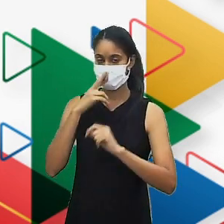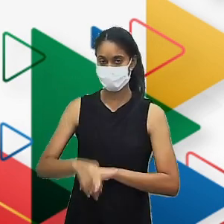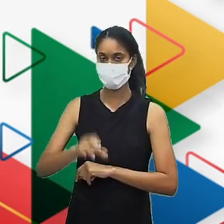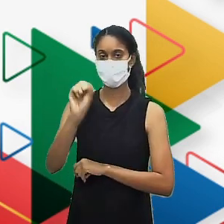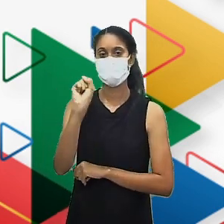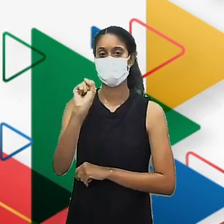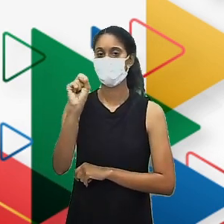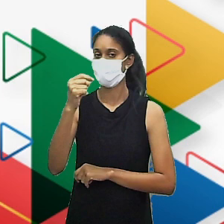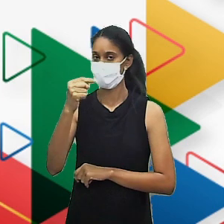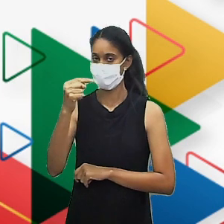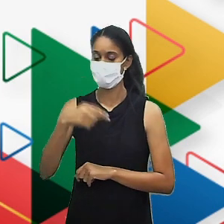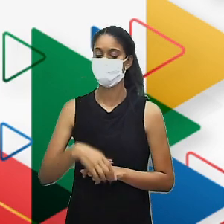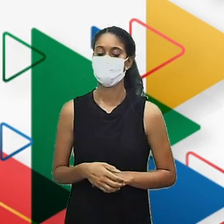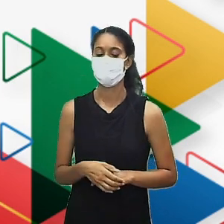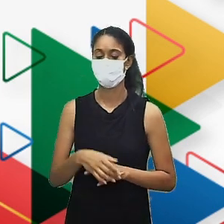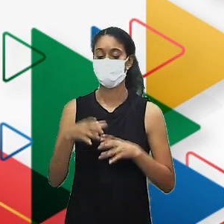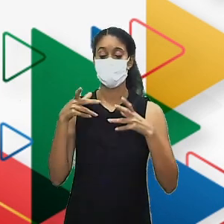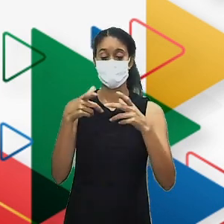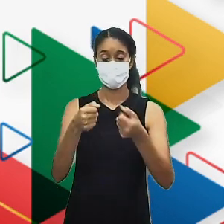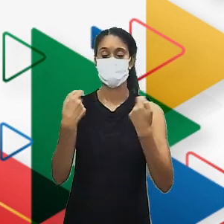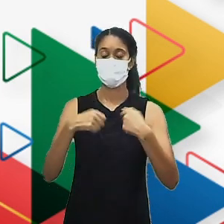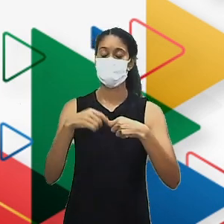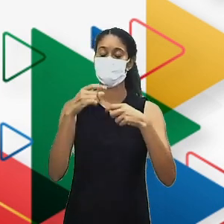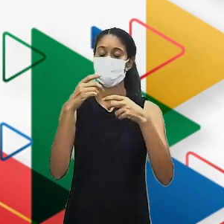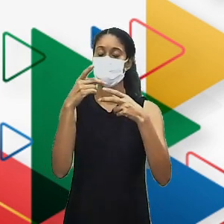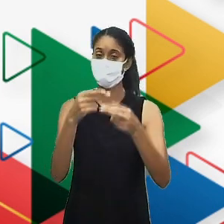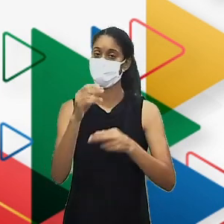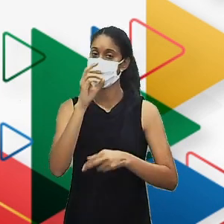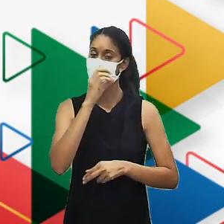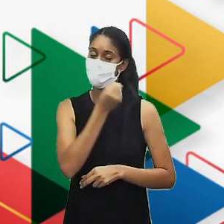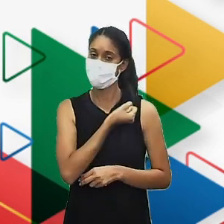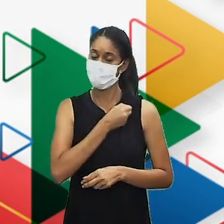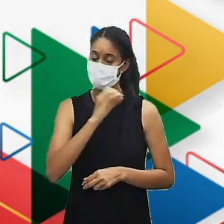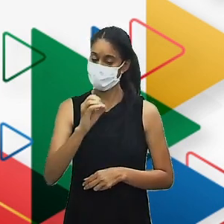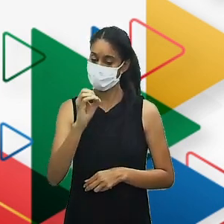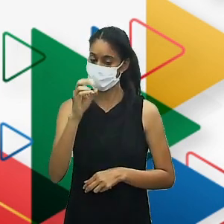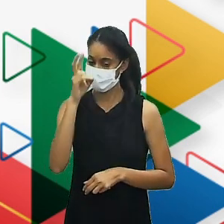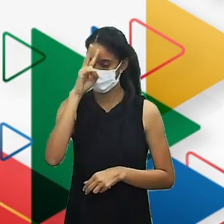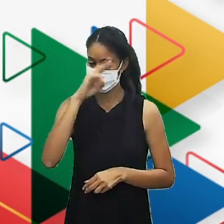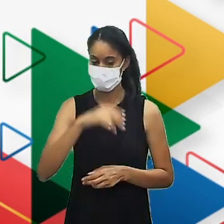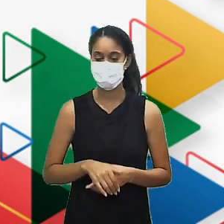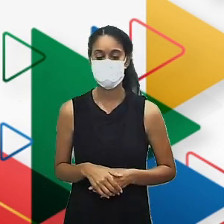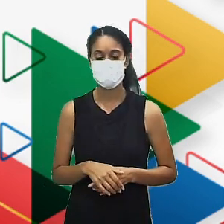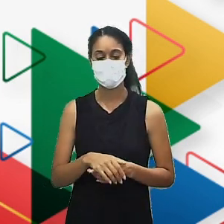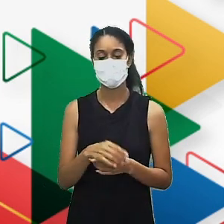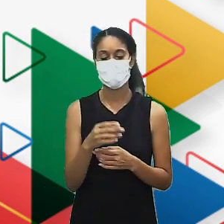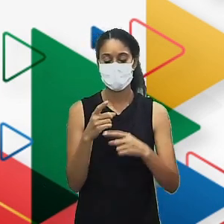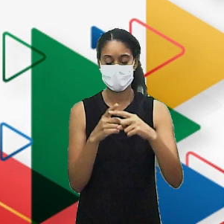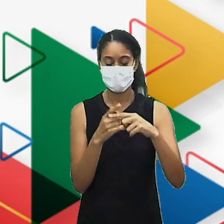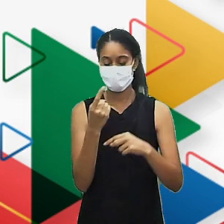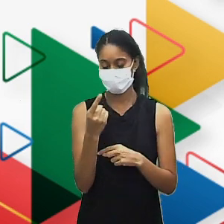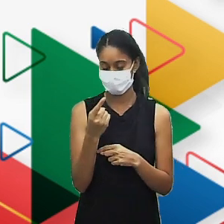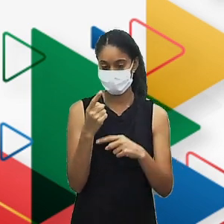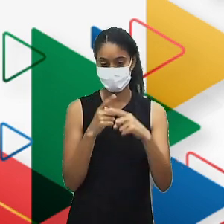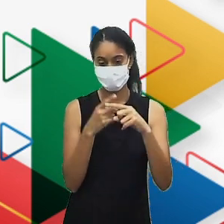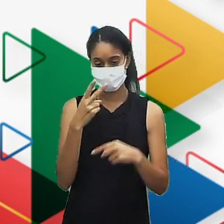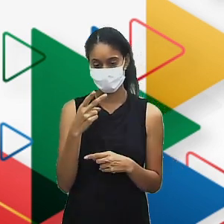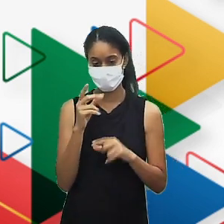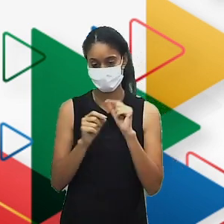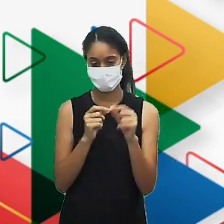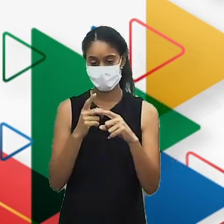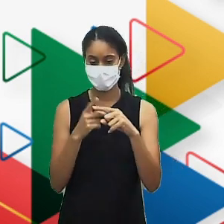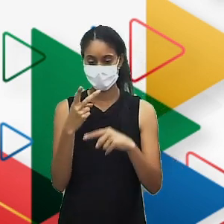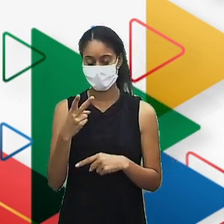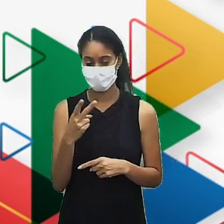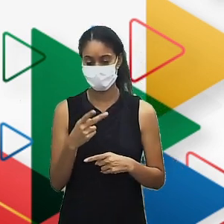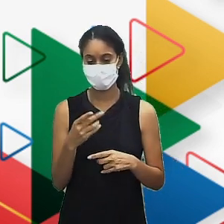Tudo tem que dar 0, lembra disso. Hidrogênio mais 1 vezes 2 vai dar mais 2. Para zerar, aqui vai